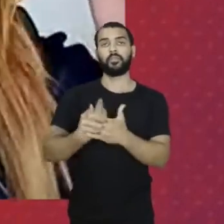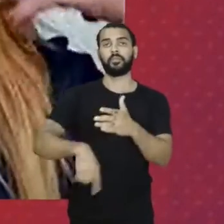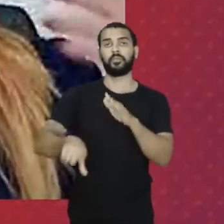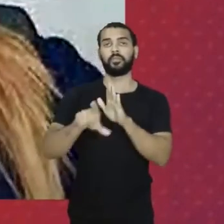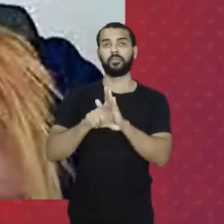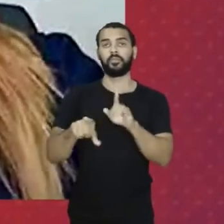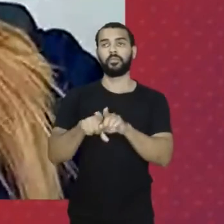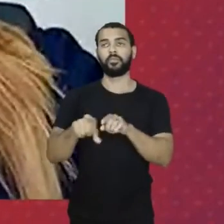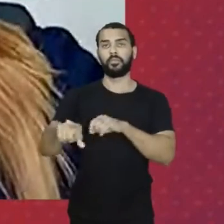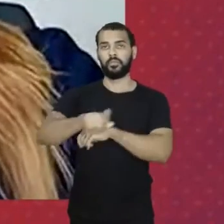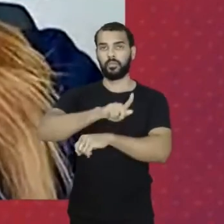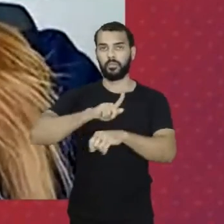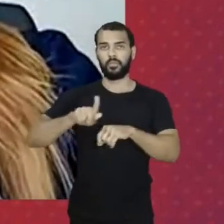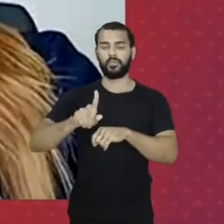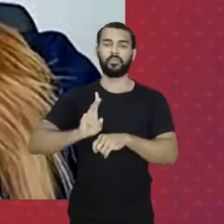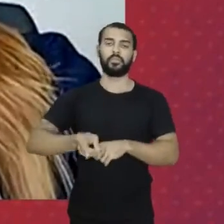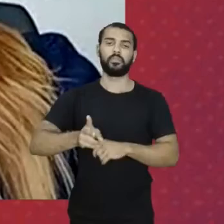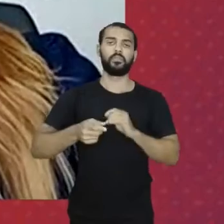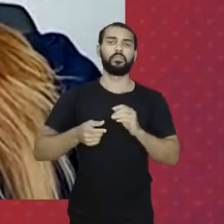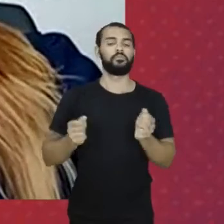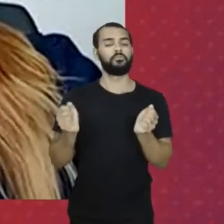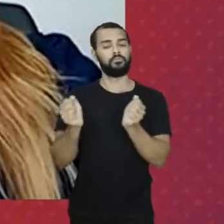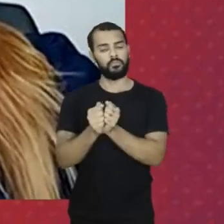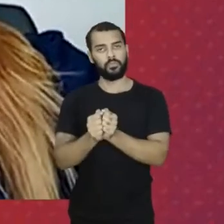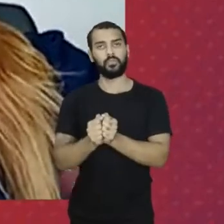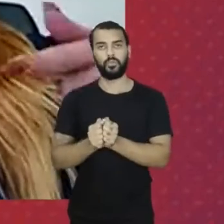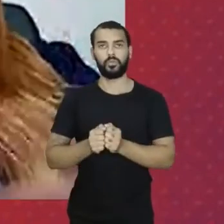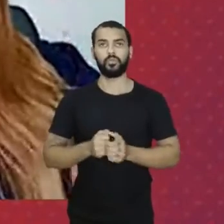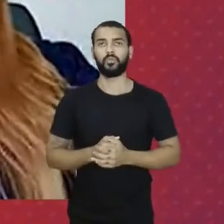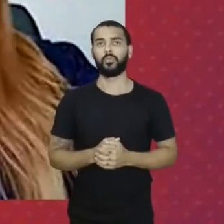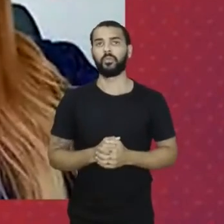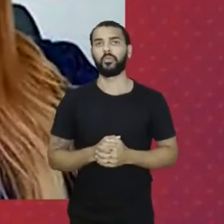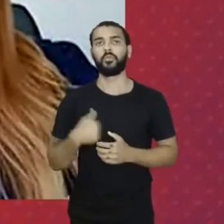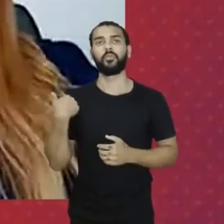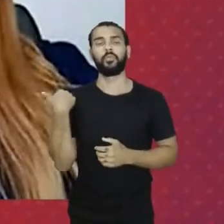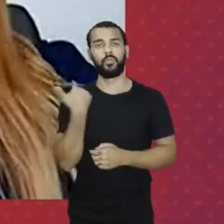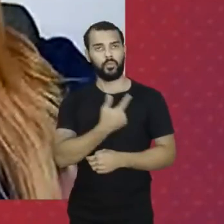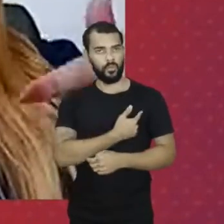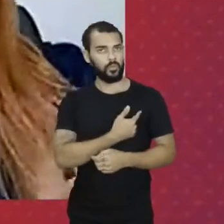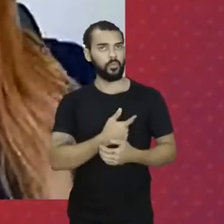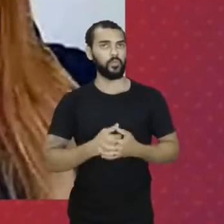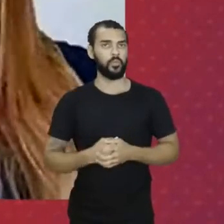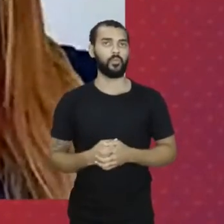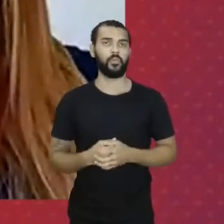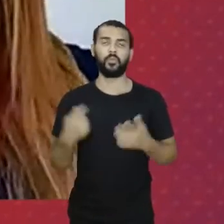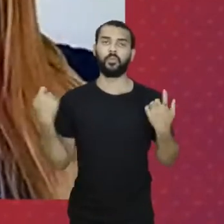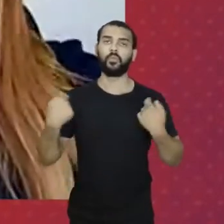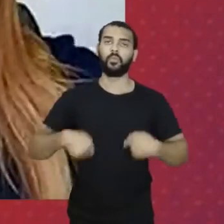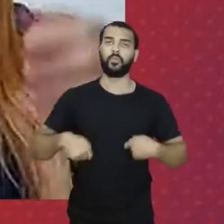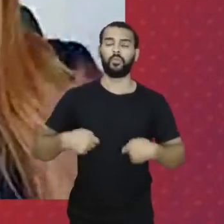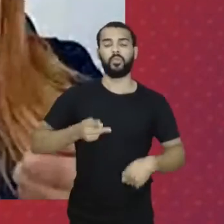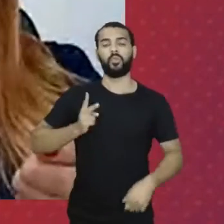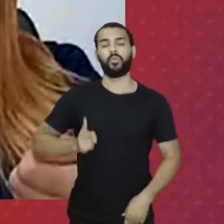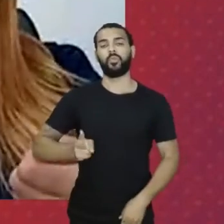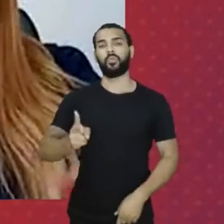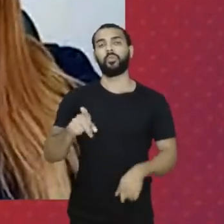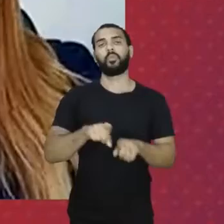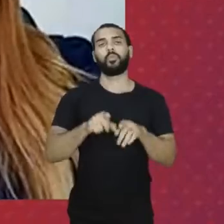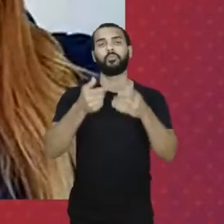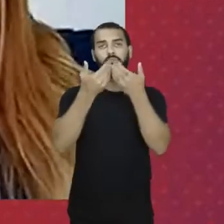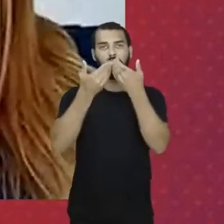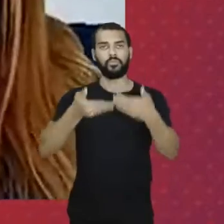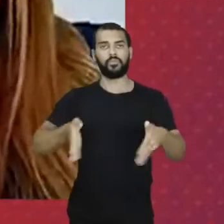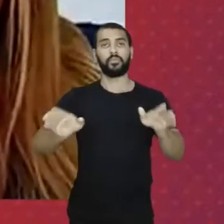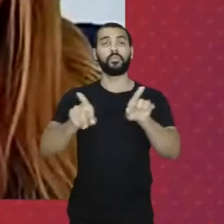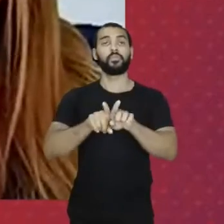de gestão, o PT sempre mostrou estar do lado dessa causa. Né? E a gente tem que seguir ampliando essa